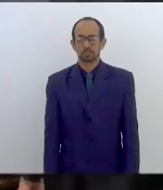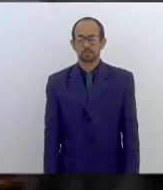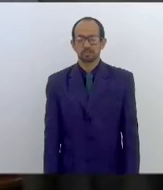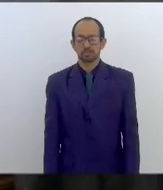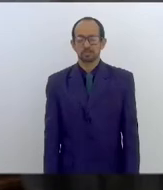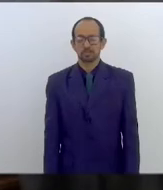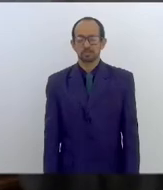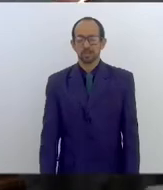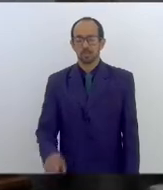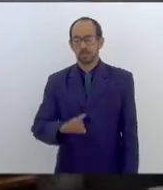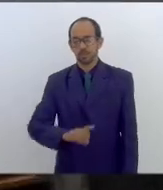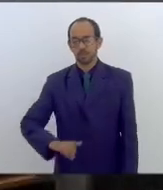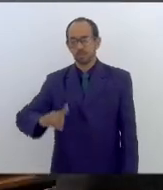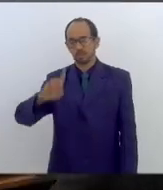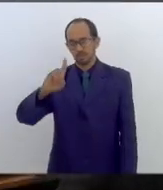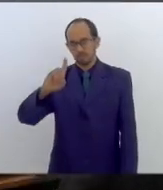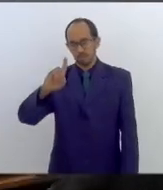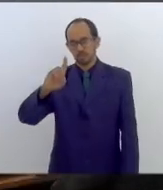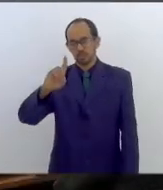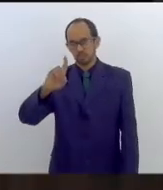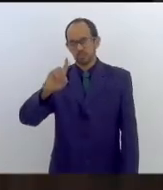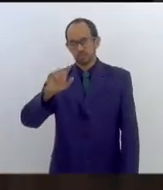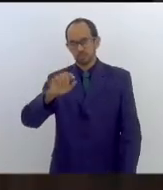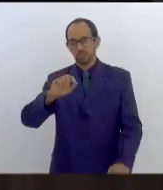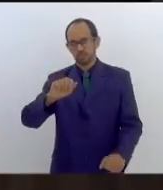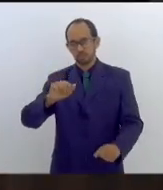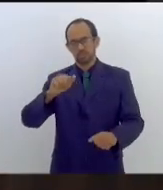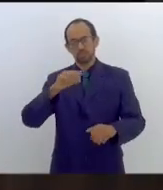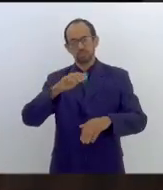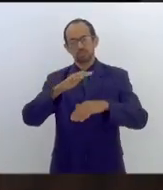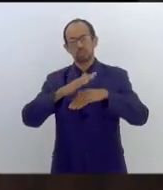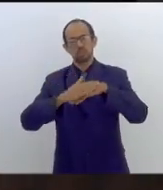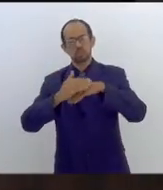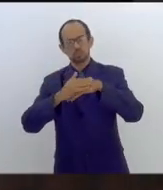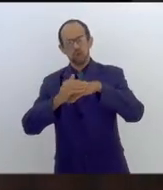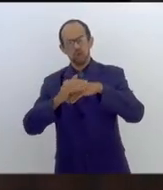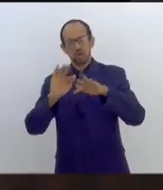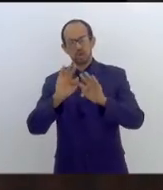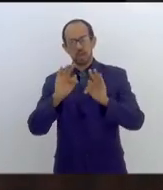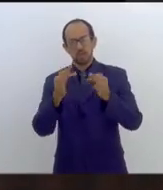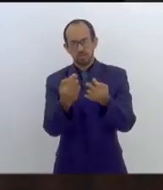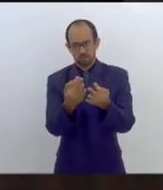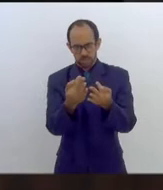Deus possa consolar os familiares